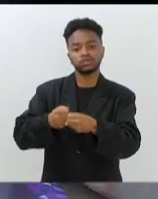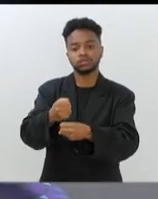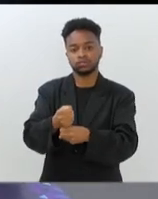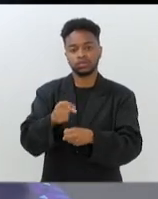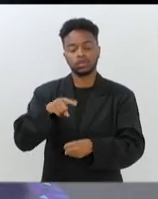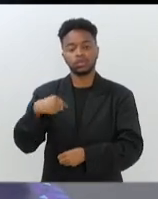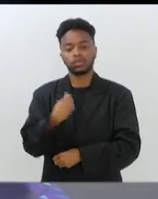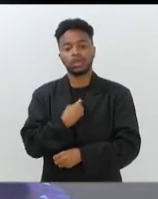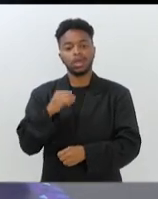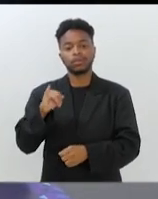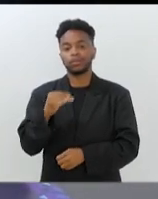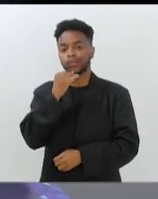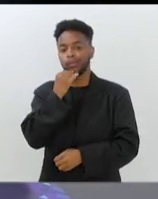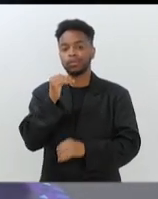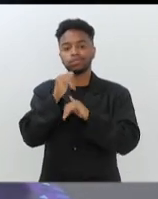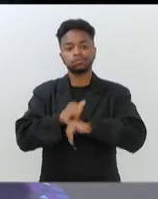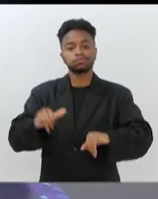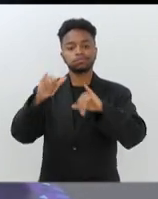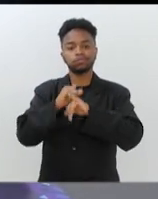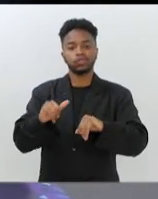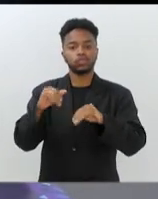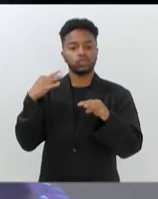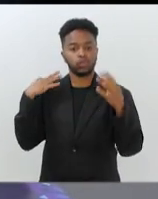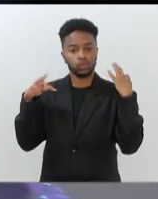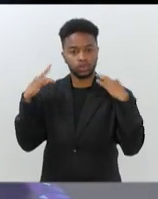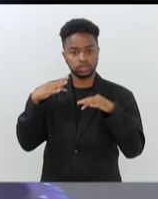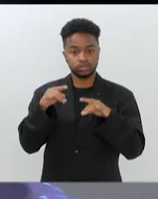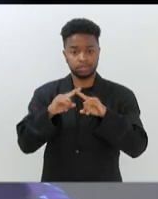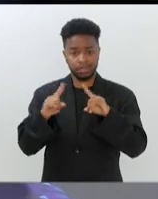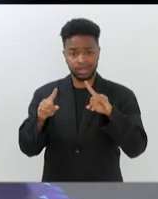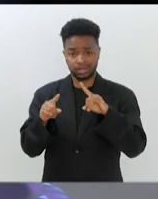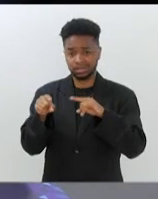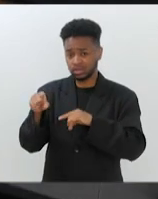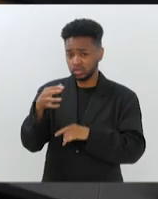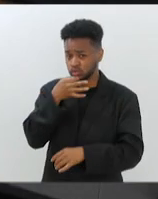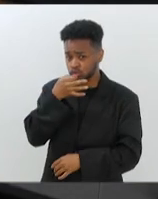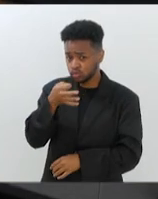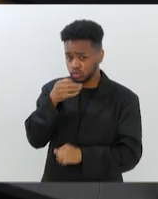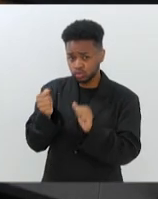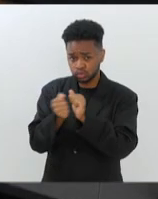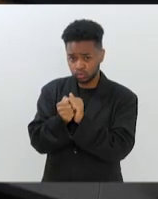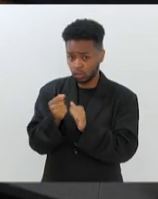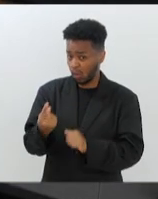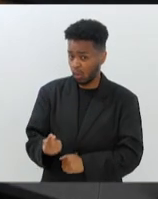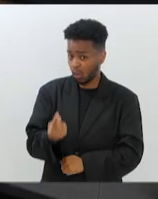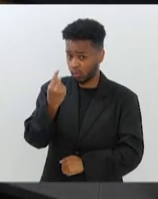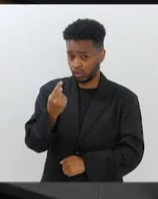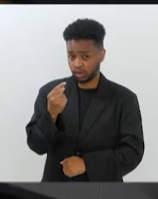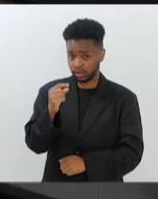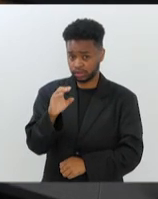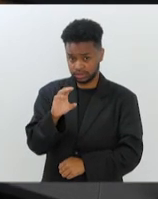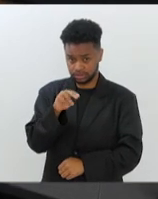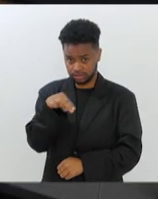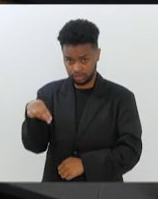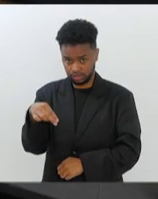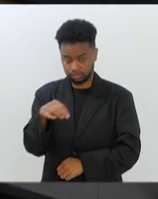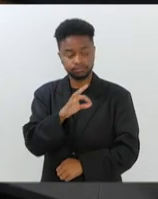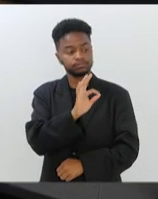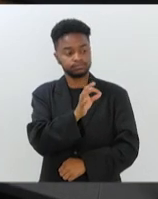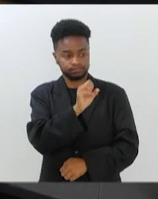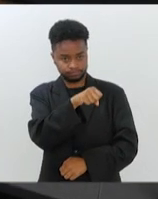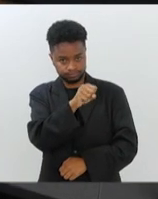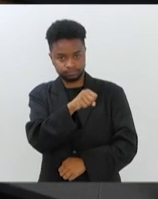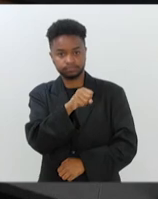então fizéssemos uma campanha de turismo com a emissora e a agência sugeriu que fosse com aquela emissora sozinha esse especificamente era voltado com a